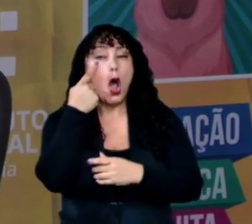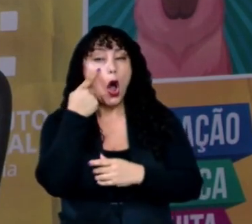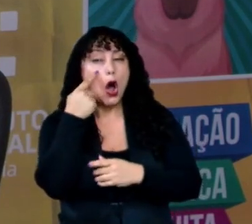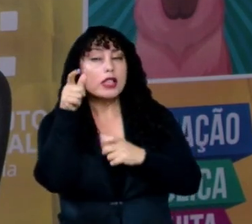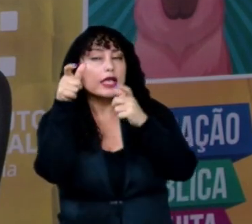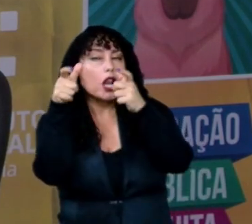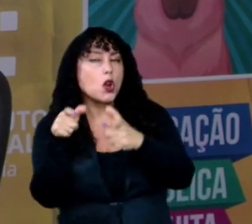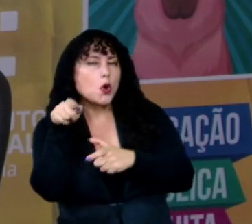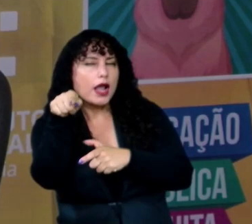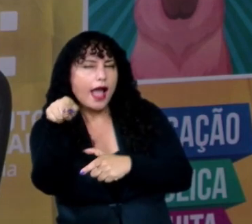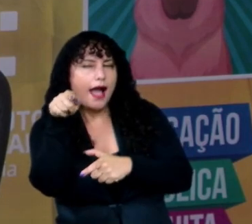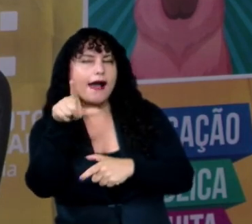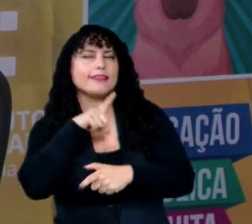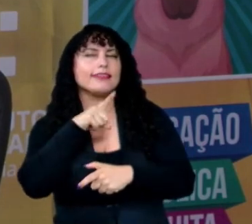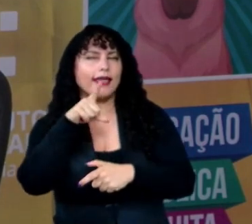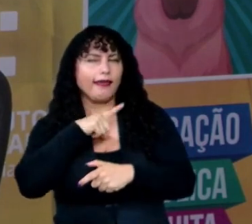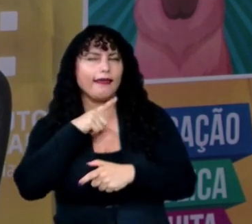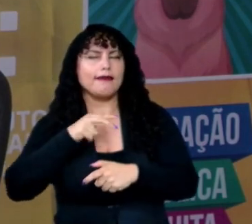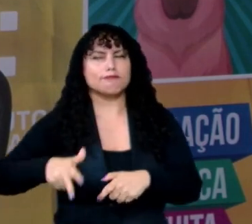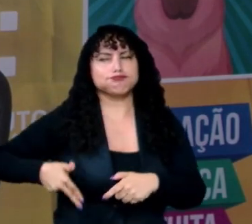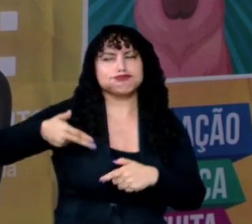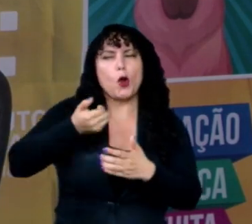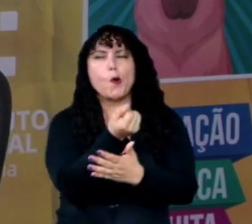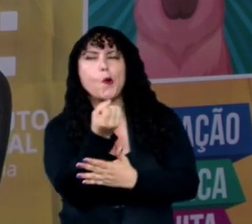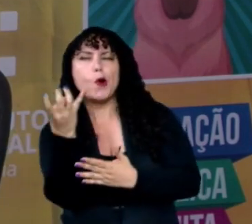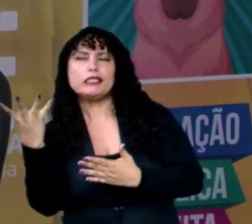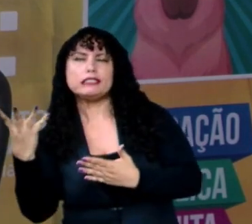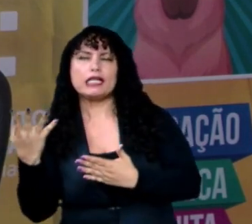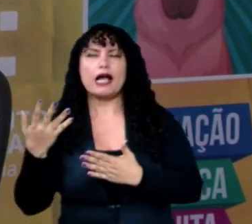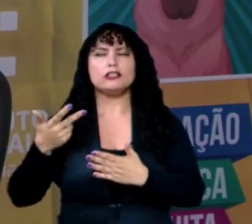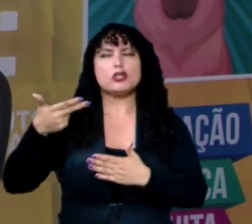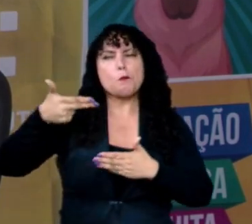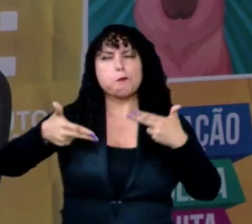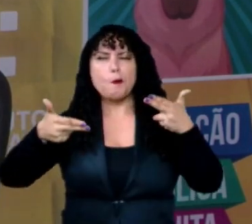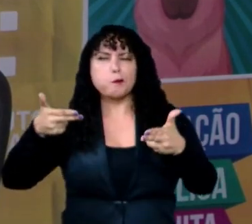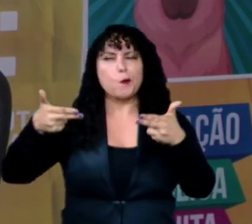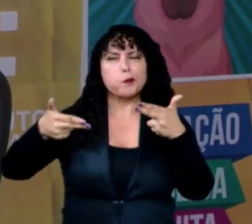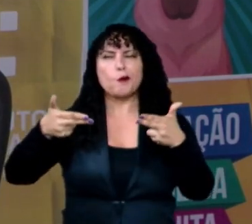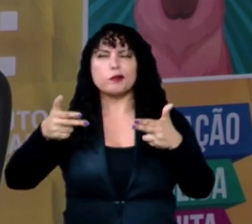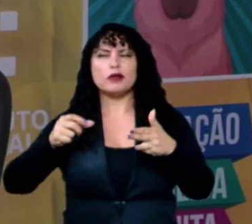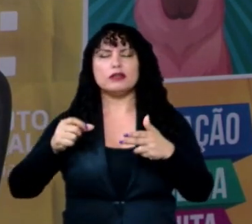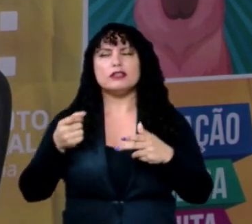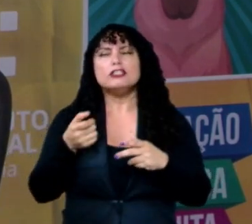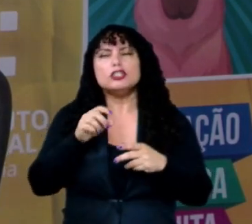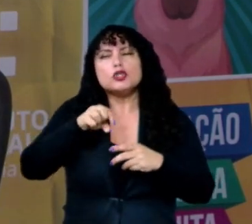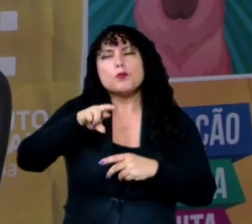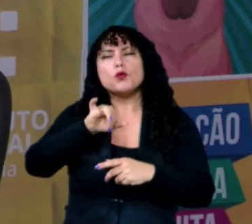naquele lugar ali eu tenho, né, a quantidade X de armamento, de munição,